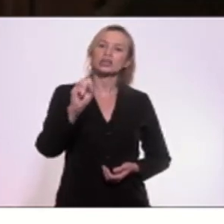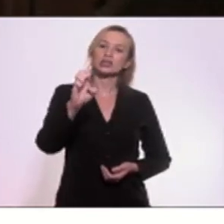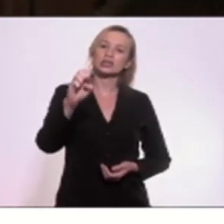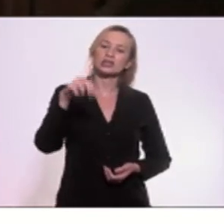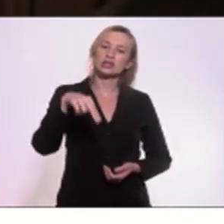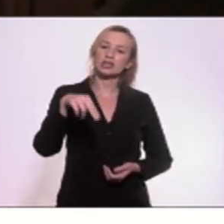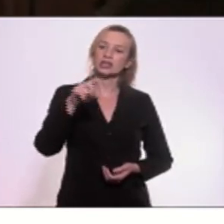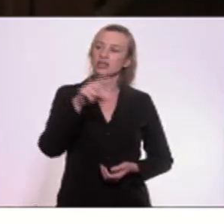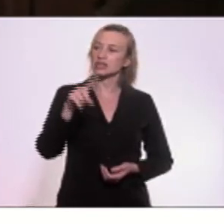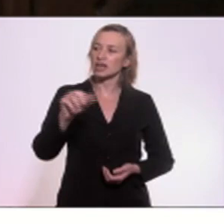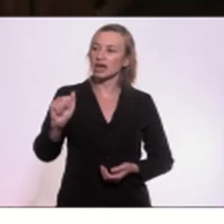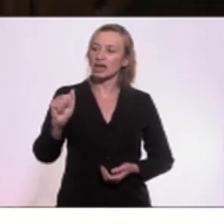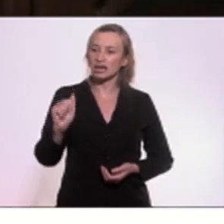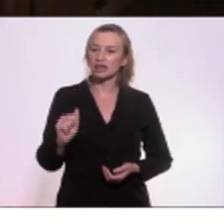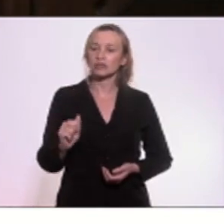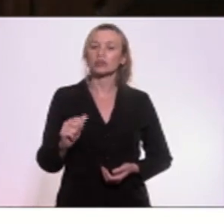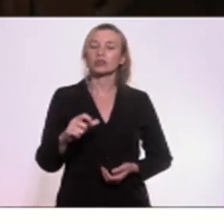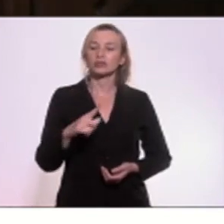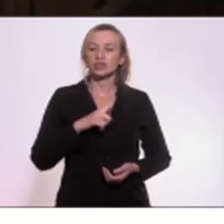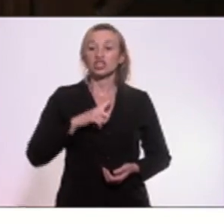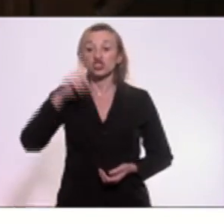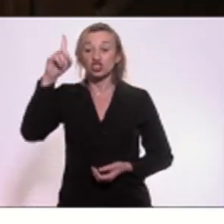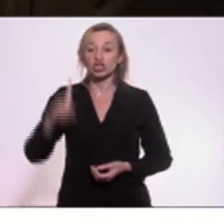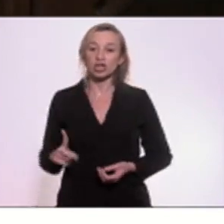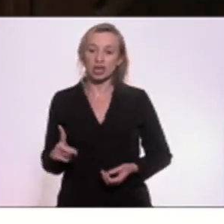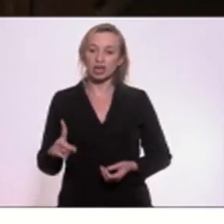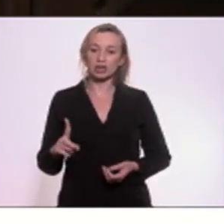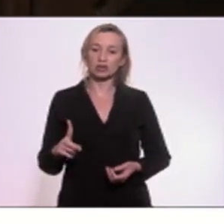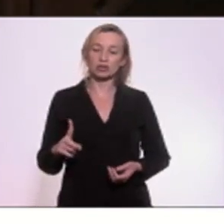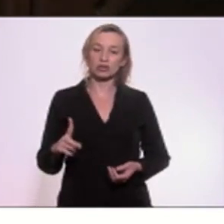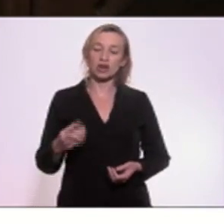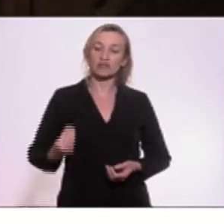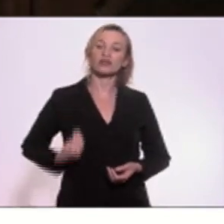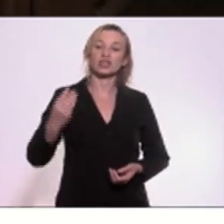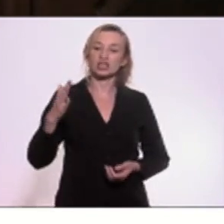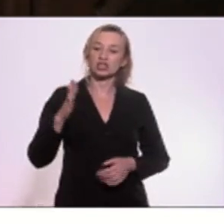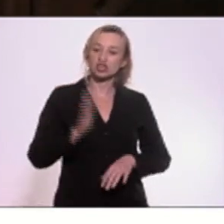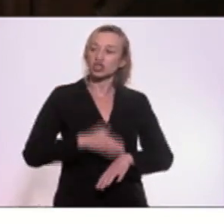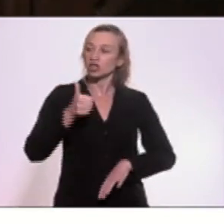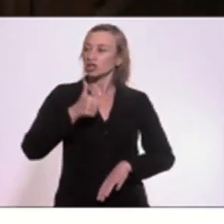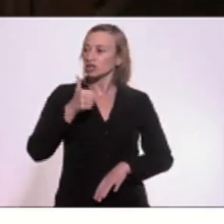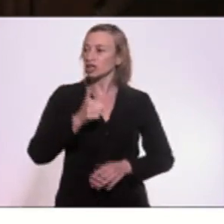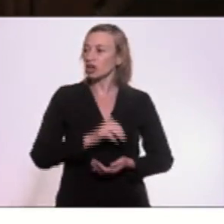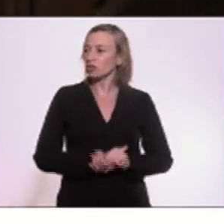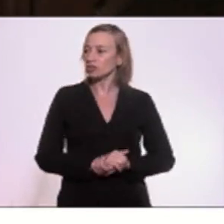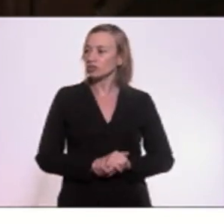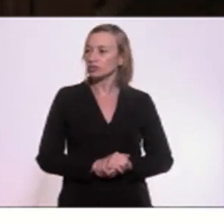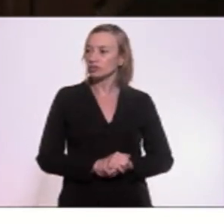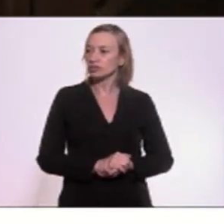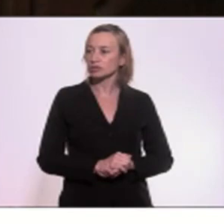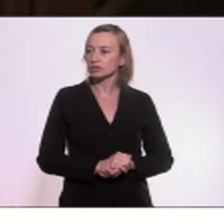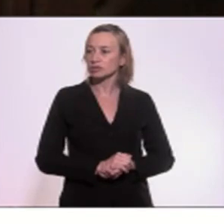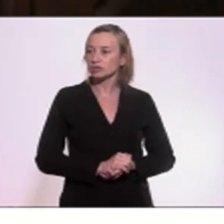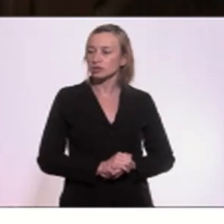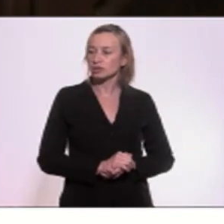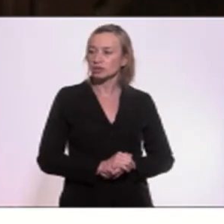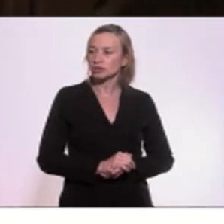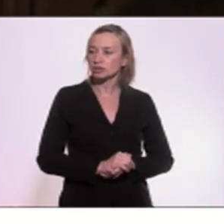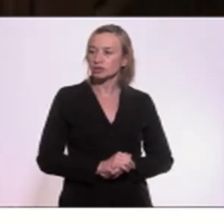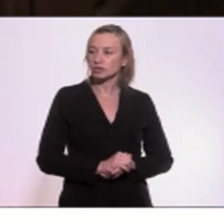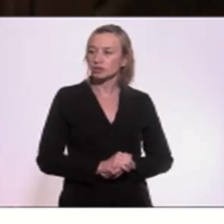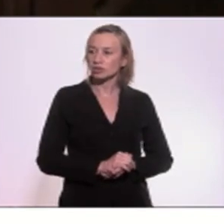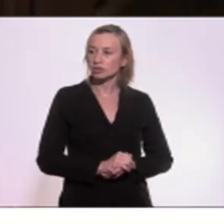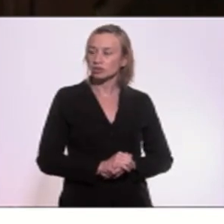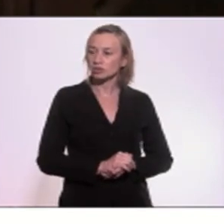É lamentável que isso aconteça. E é claro, eles continuam, hoje nós estamos